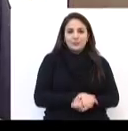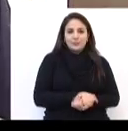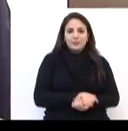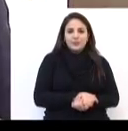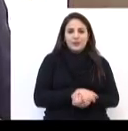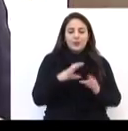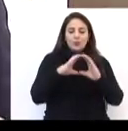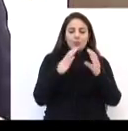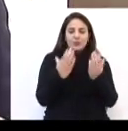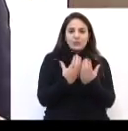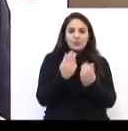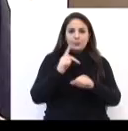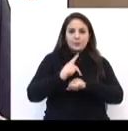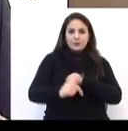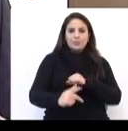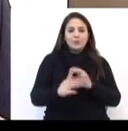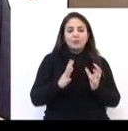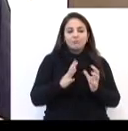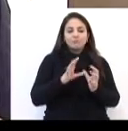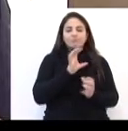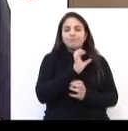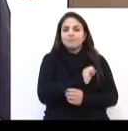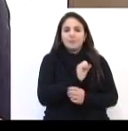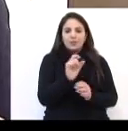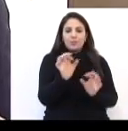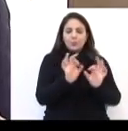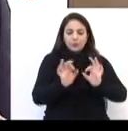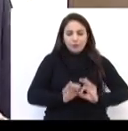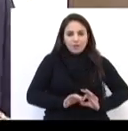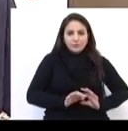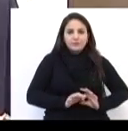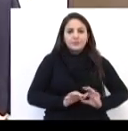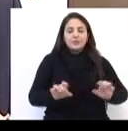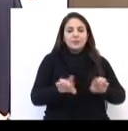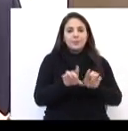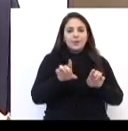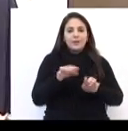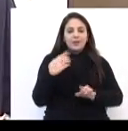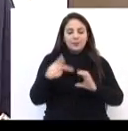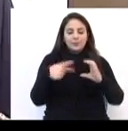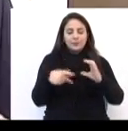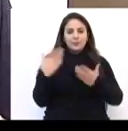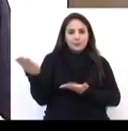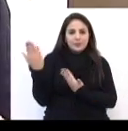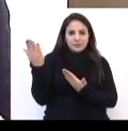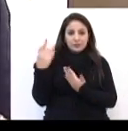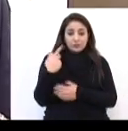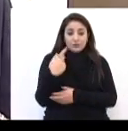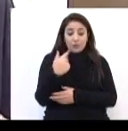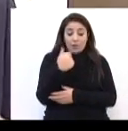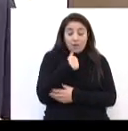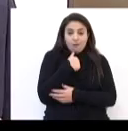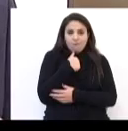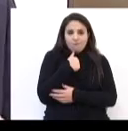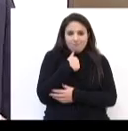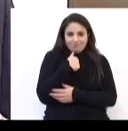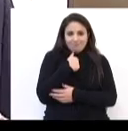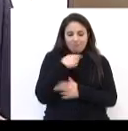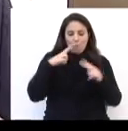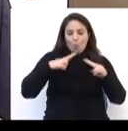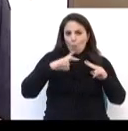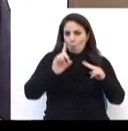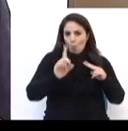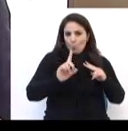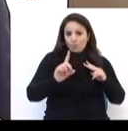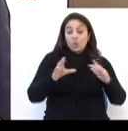A comunidade de Passo Fundo abraça esse projeto, a Câmara de Vereadores encampa essa homenagem, que não é desse parlamentar, do vereador Patucci, mas sim